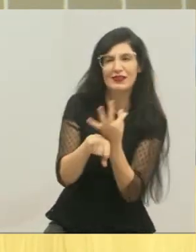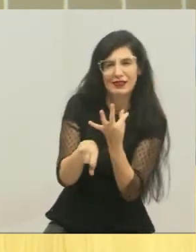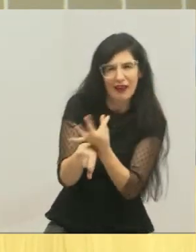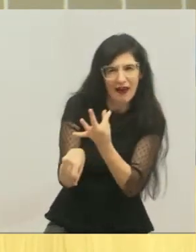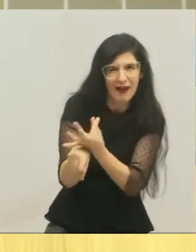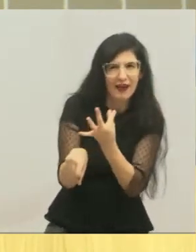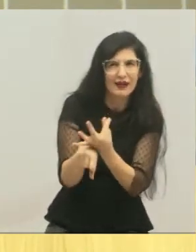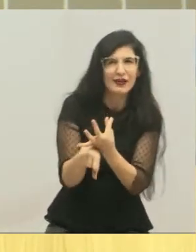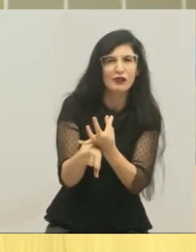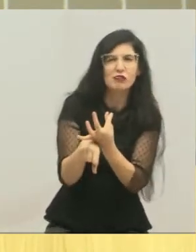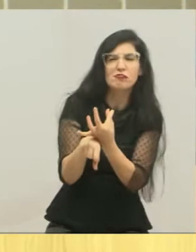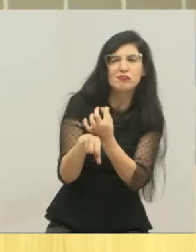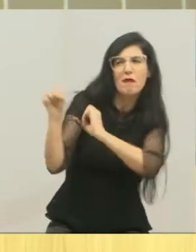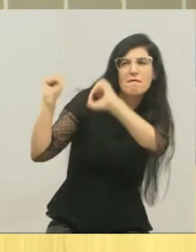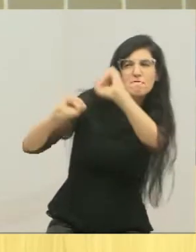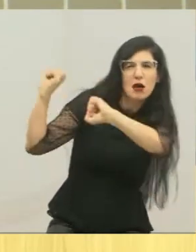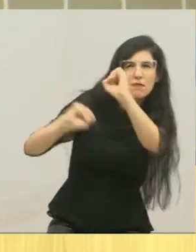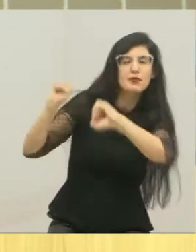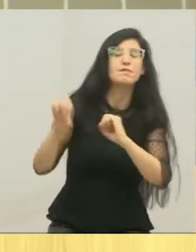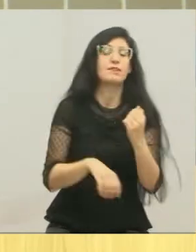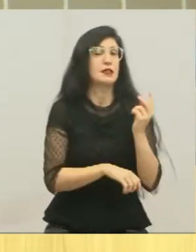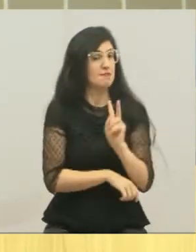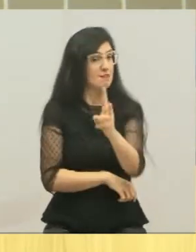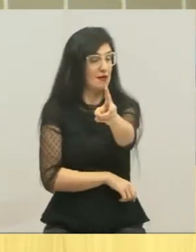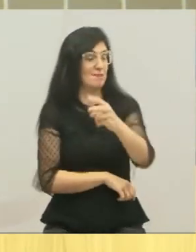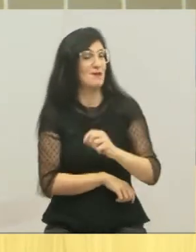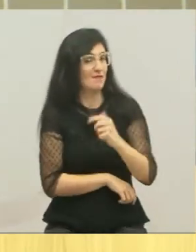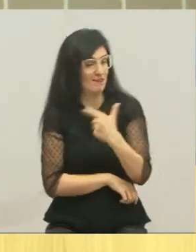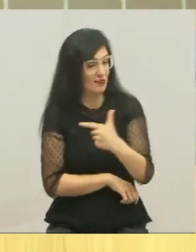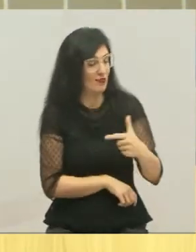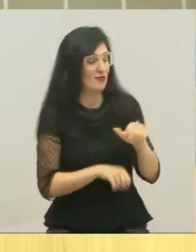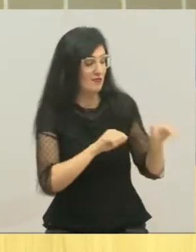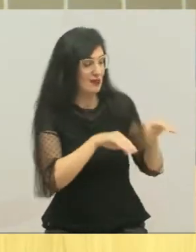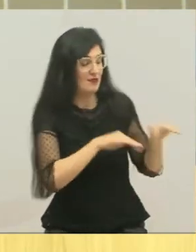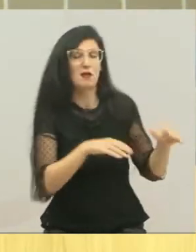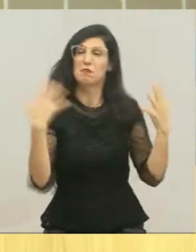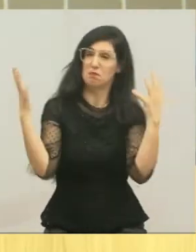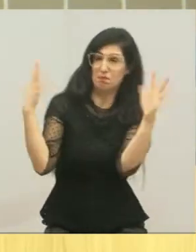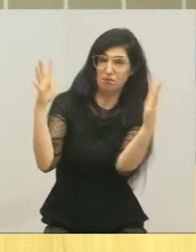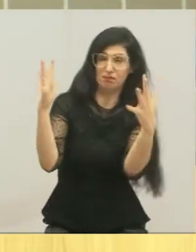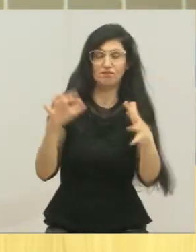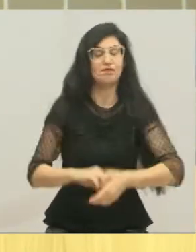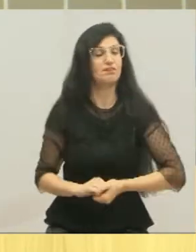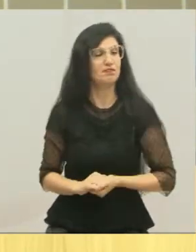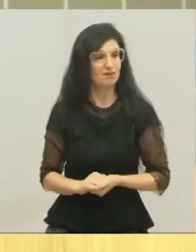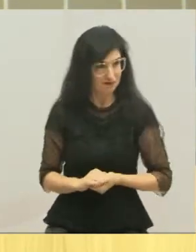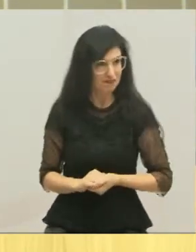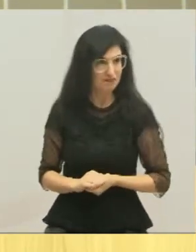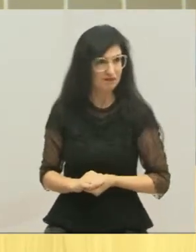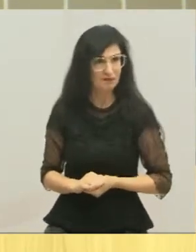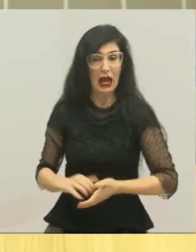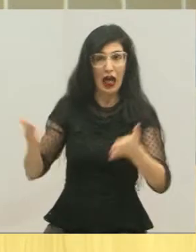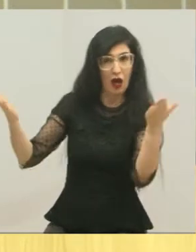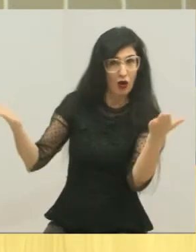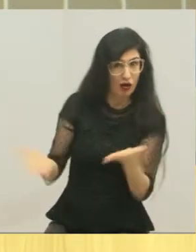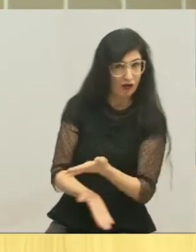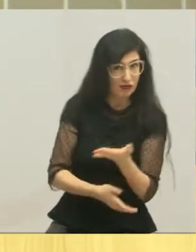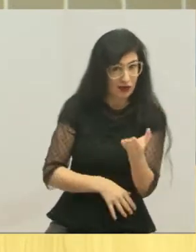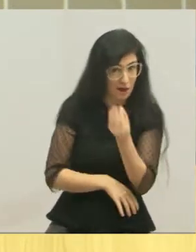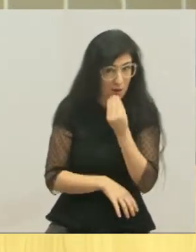em 23 de setembro. Nessa oportunidade, consignamos nosso cumprimento a todos